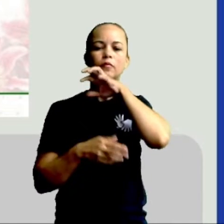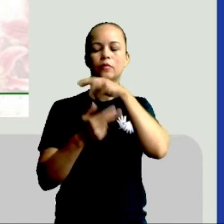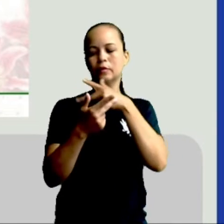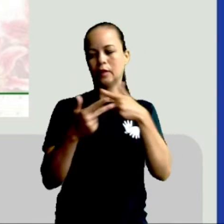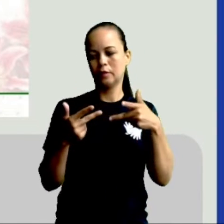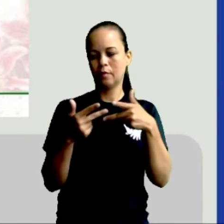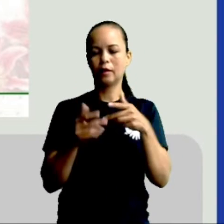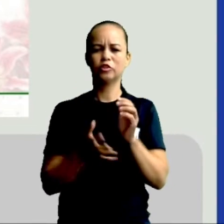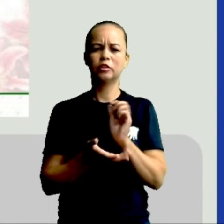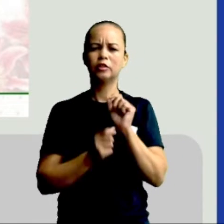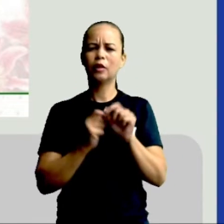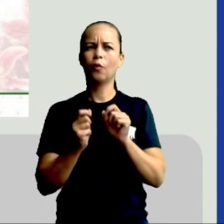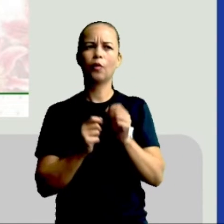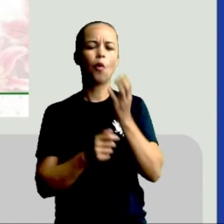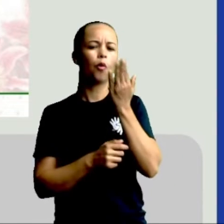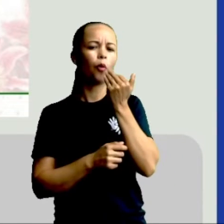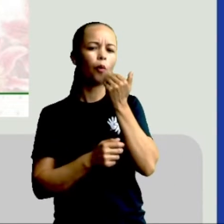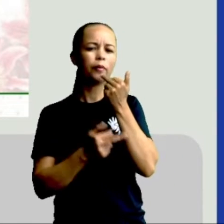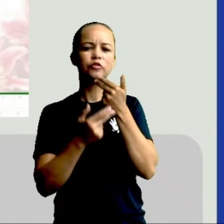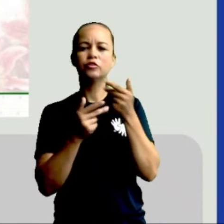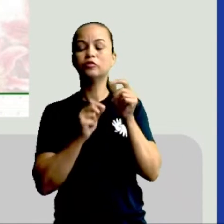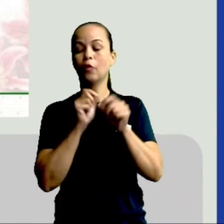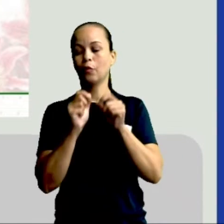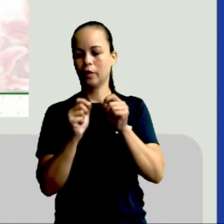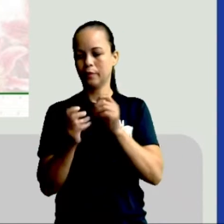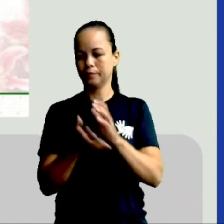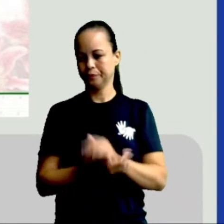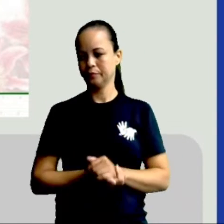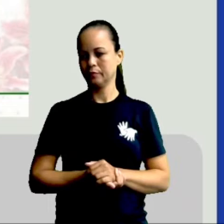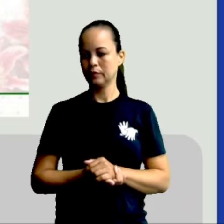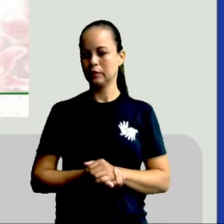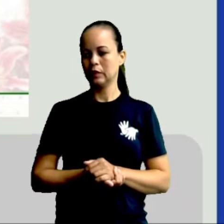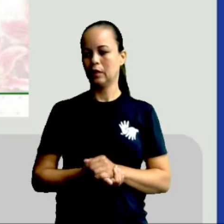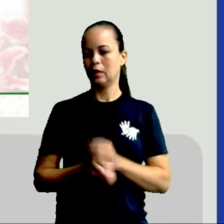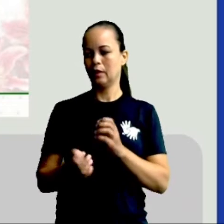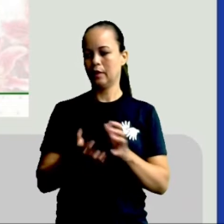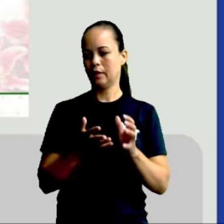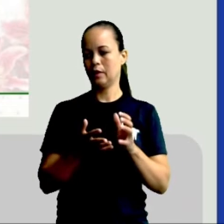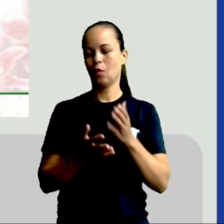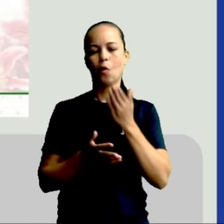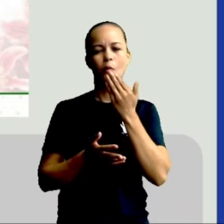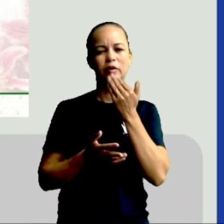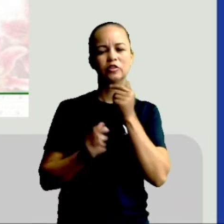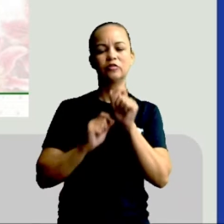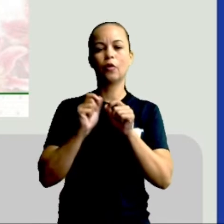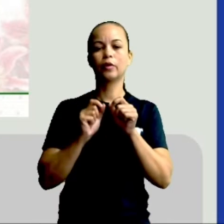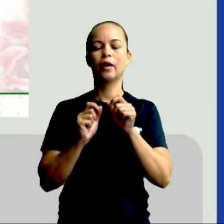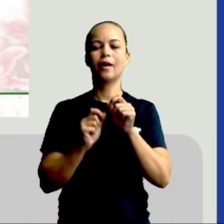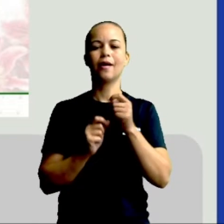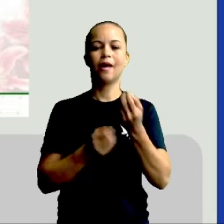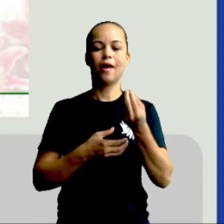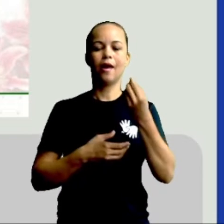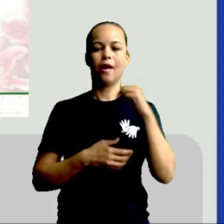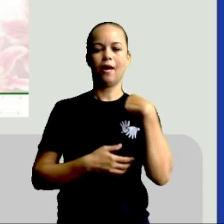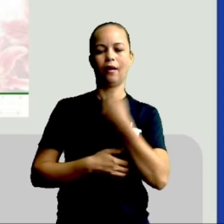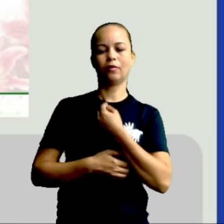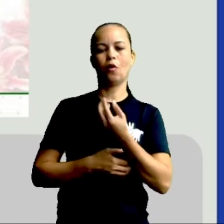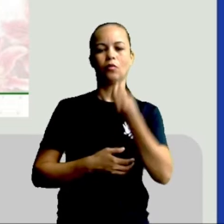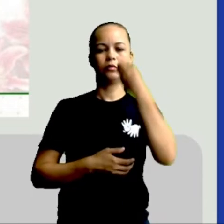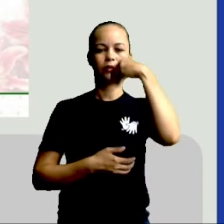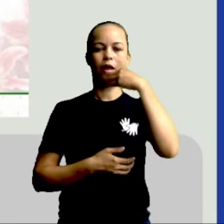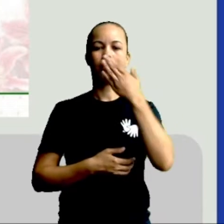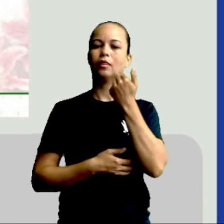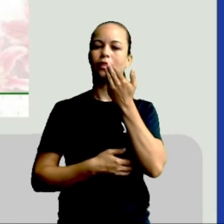de registrar, gente, como tem uma relevância importantíssima para a nossa nutrição. Então a gente pode dizer que, com certeza,